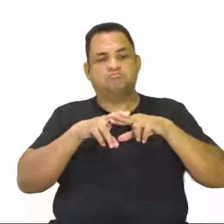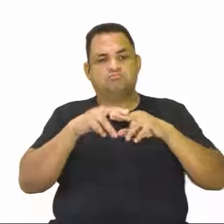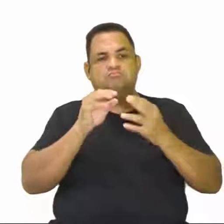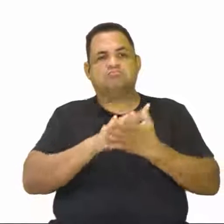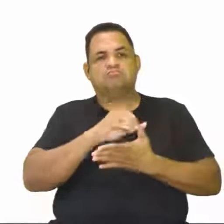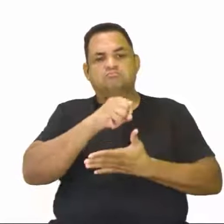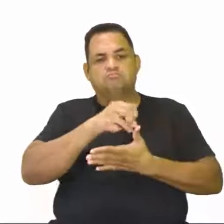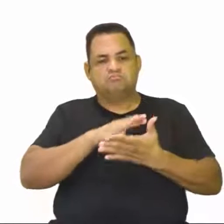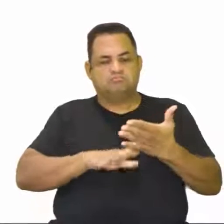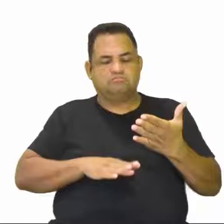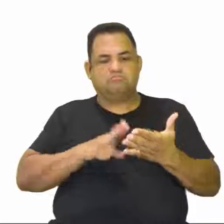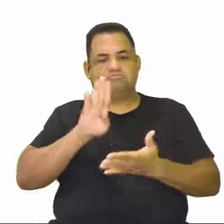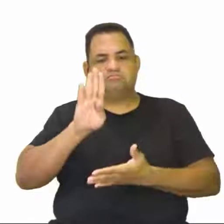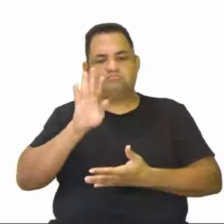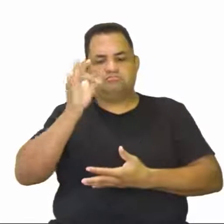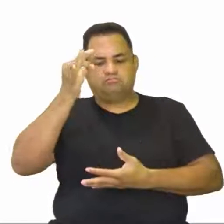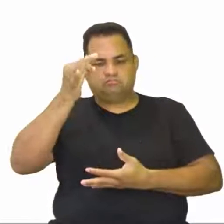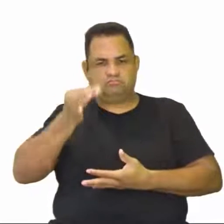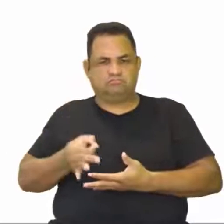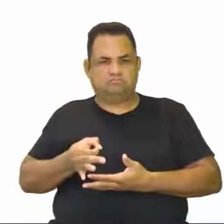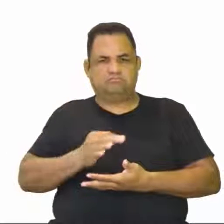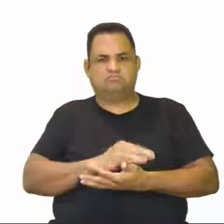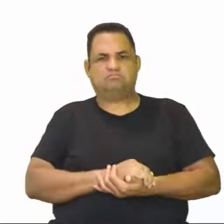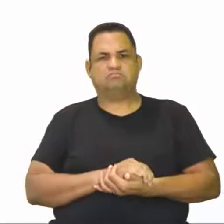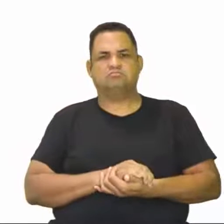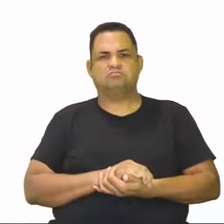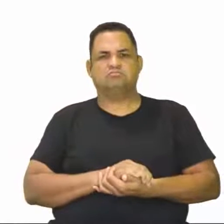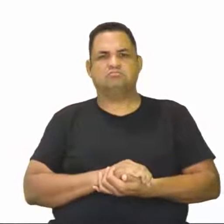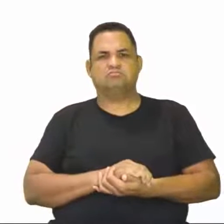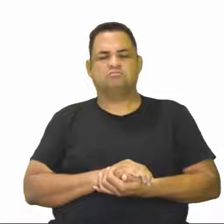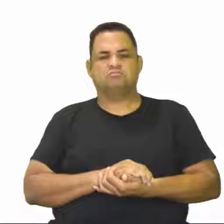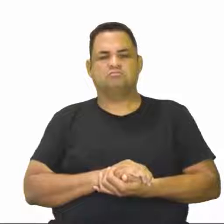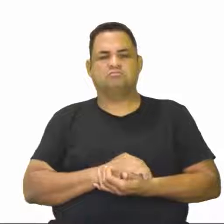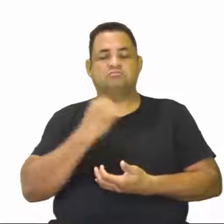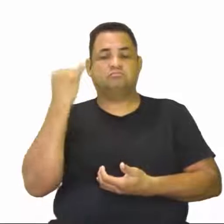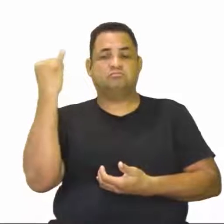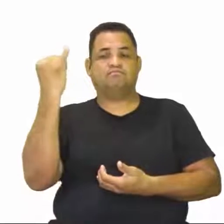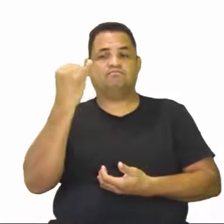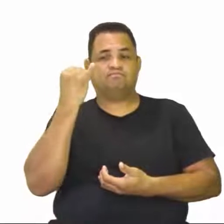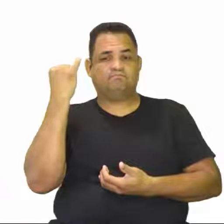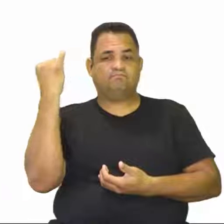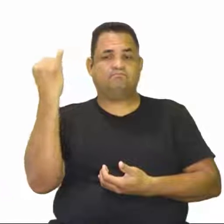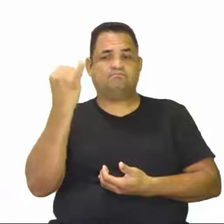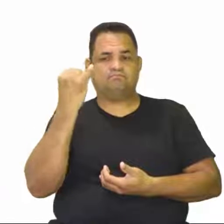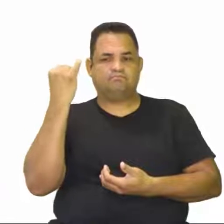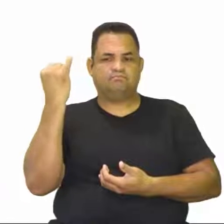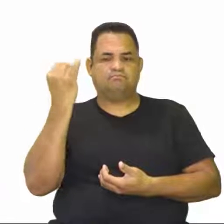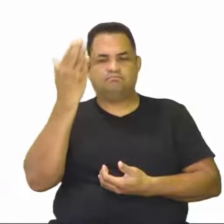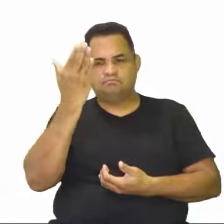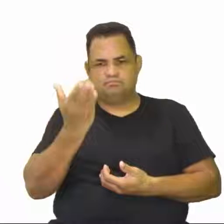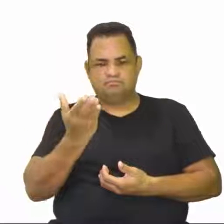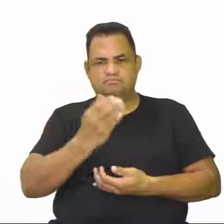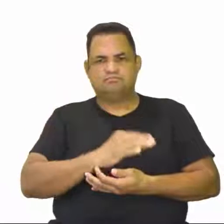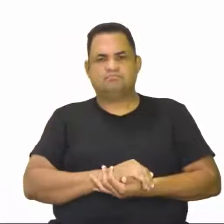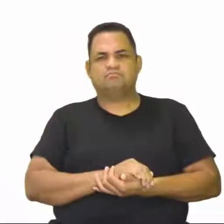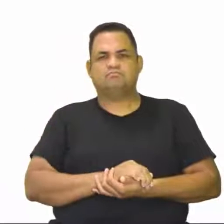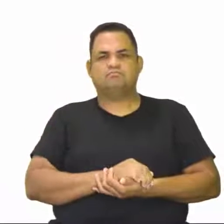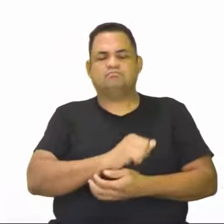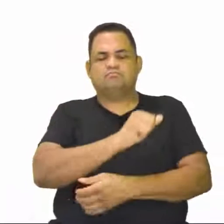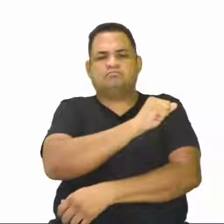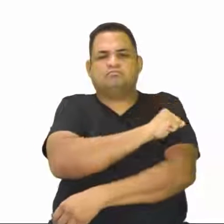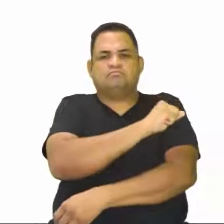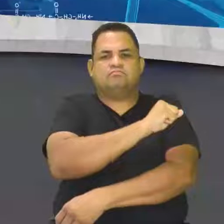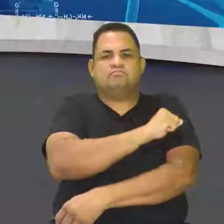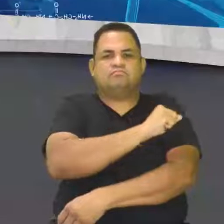essa alternativa é a nossa aí, alternativa correta. A importância do